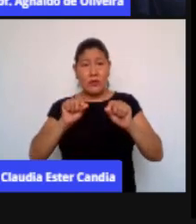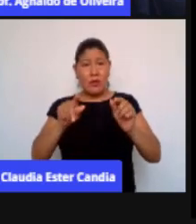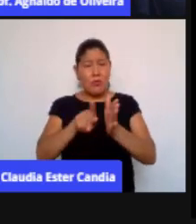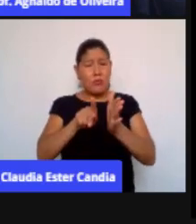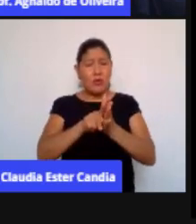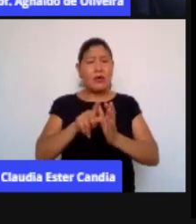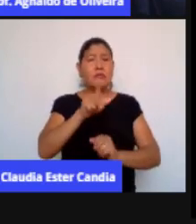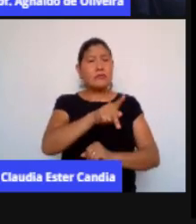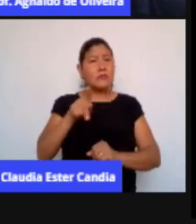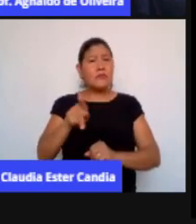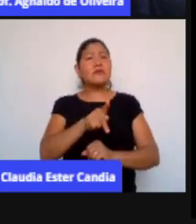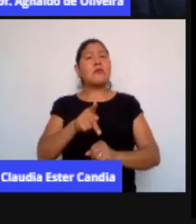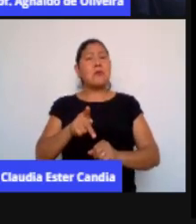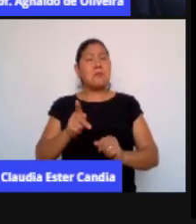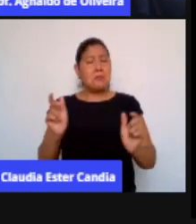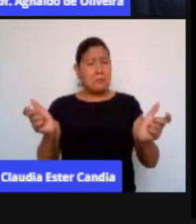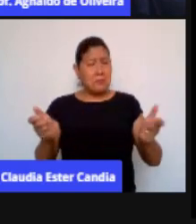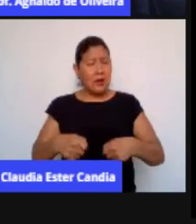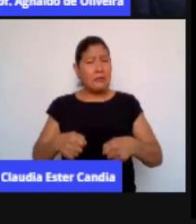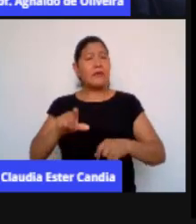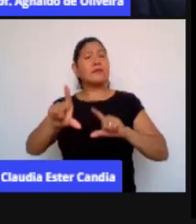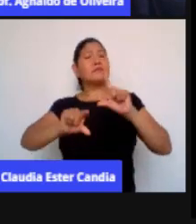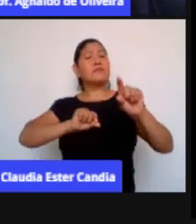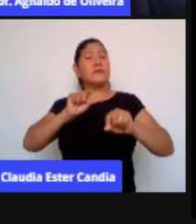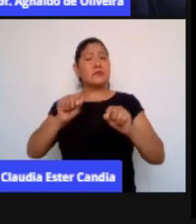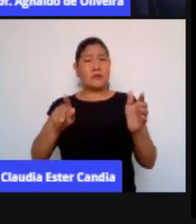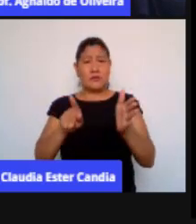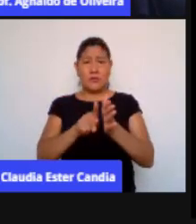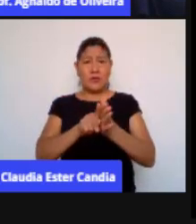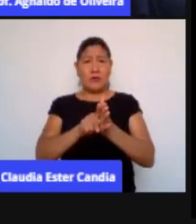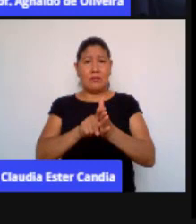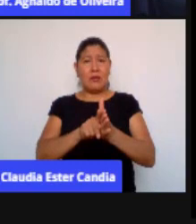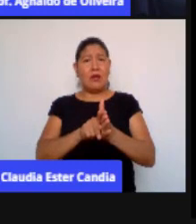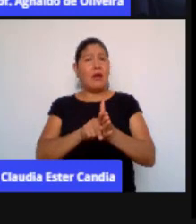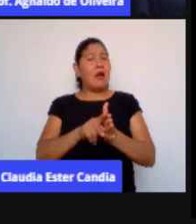o que a gente pensou está correto, mas ele pode estar articulando de outras maneiras, né?